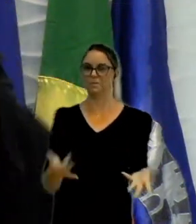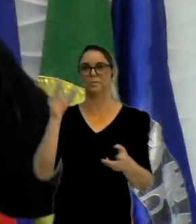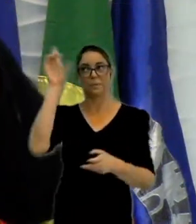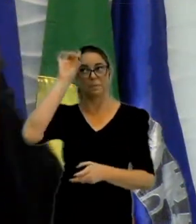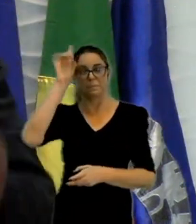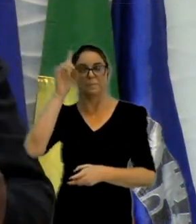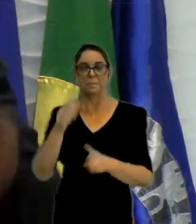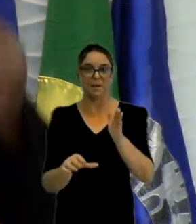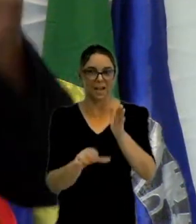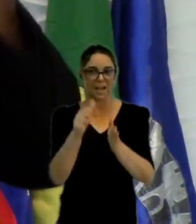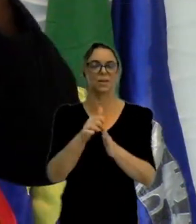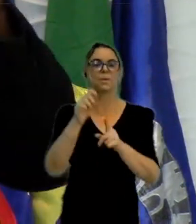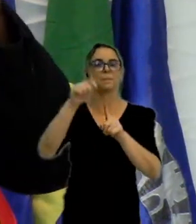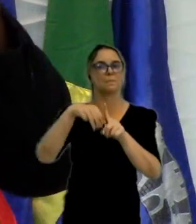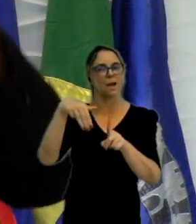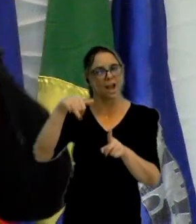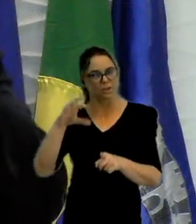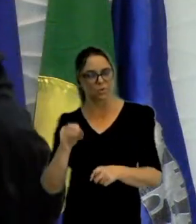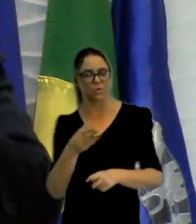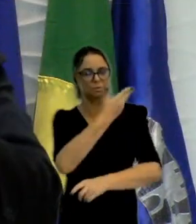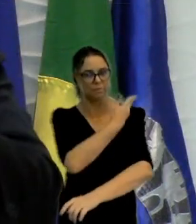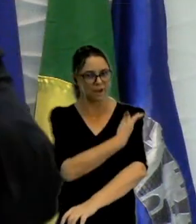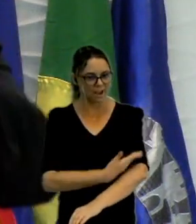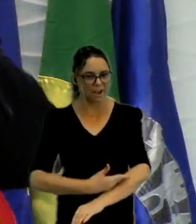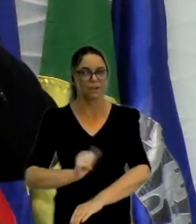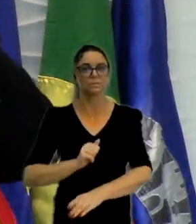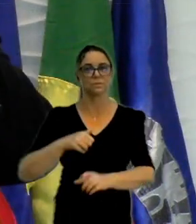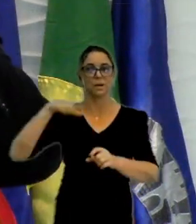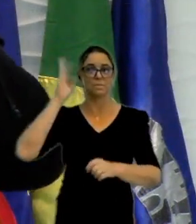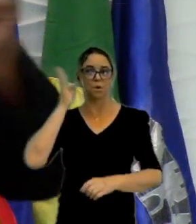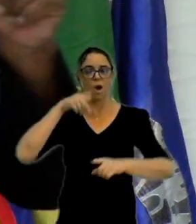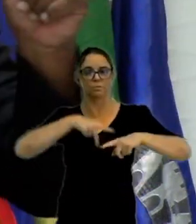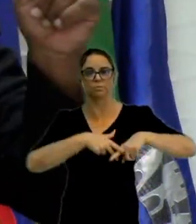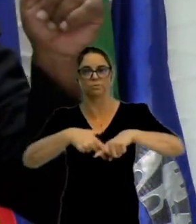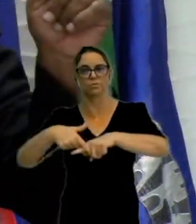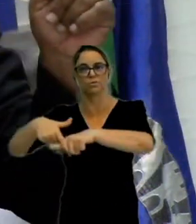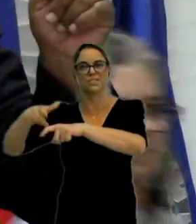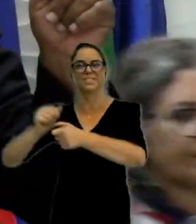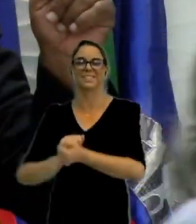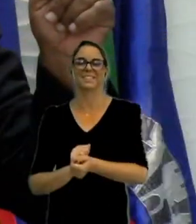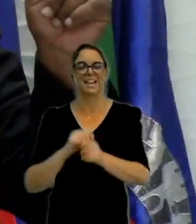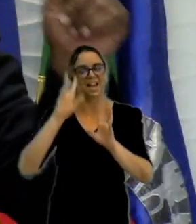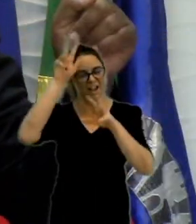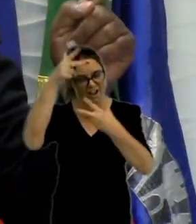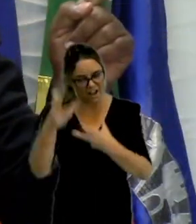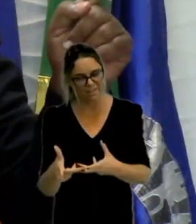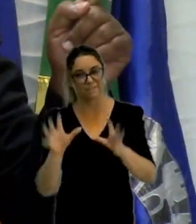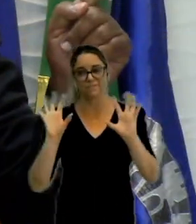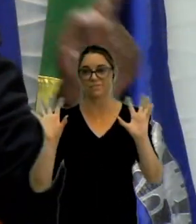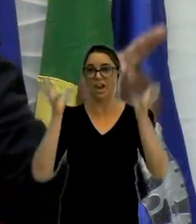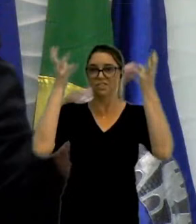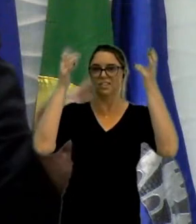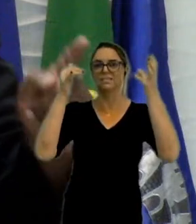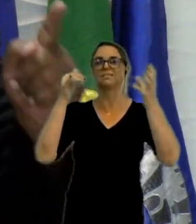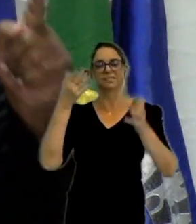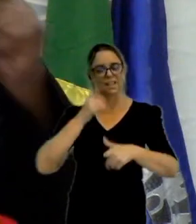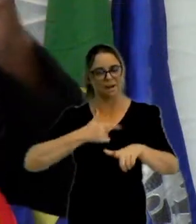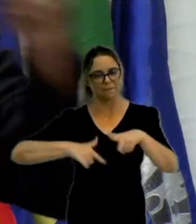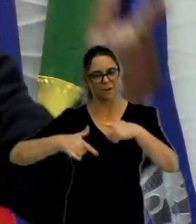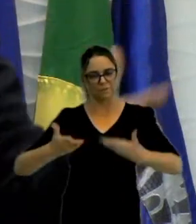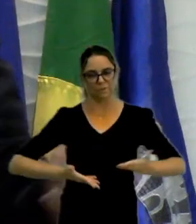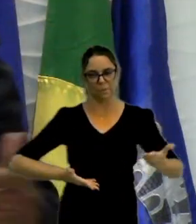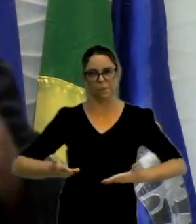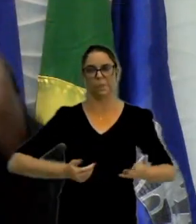nossa tradicional Corrida de Jerico, em homenagem à festa do trabalhador, a